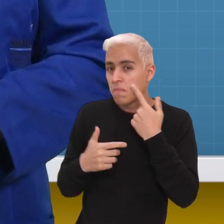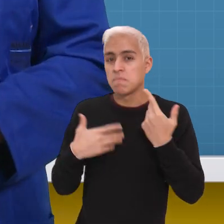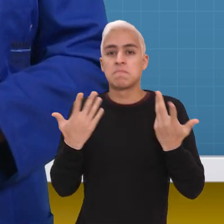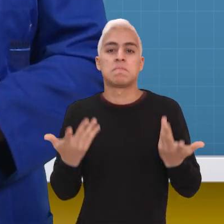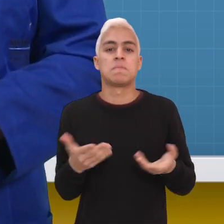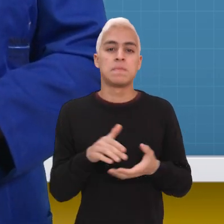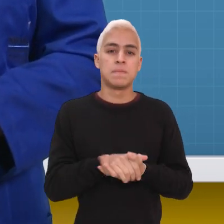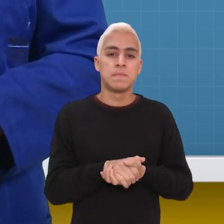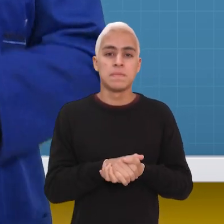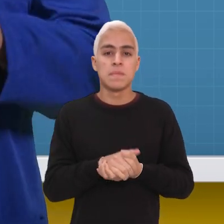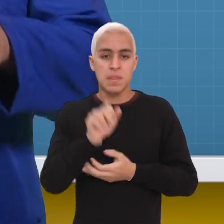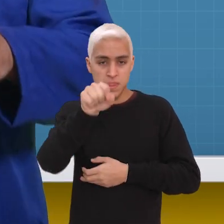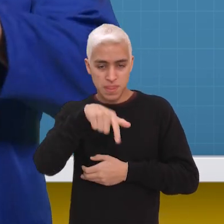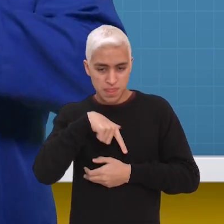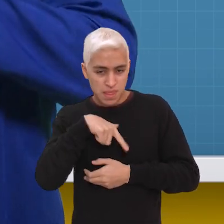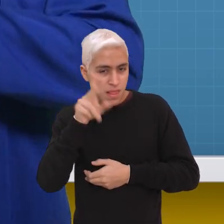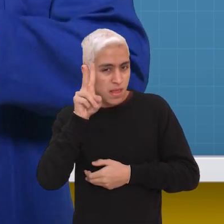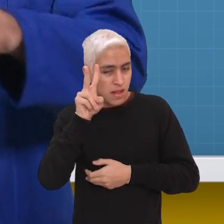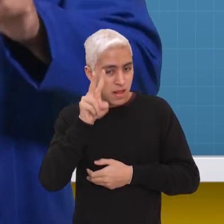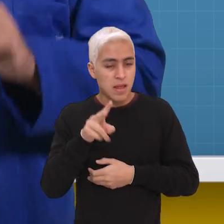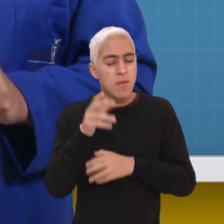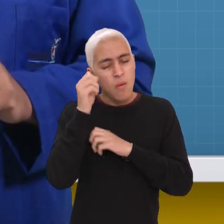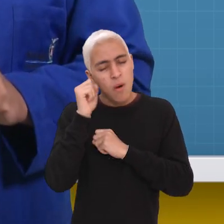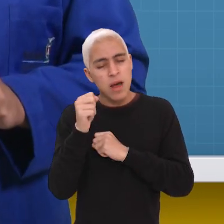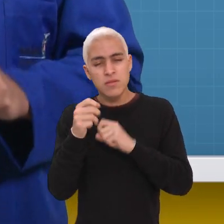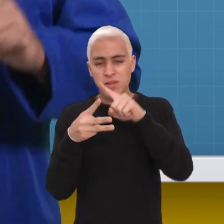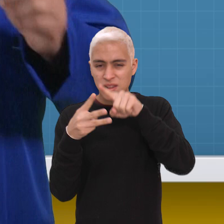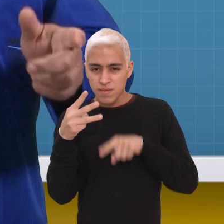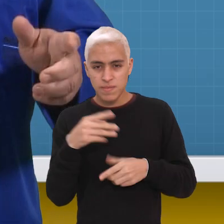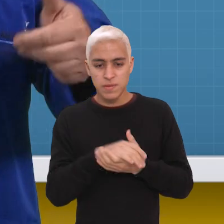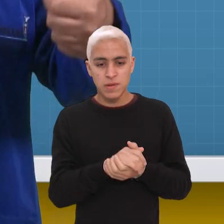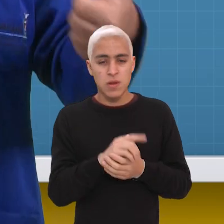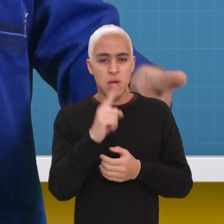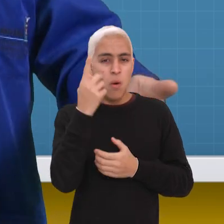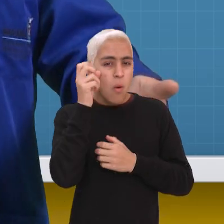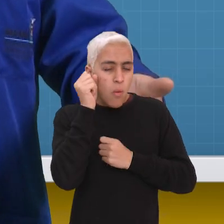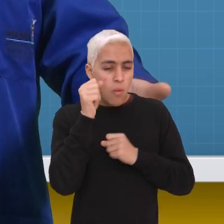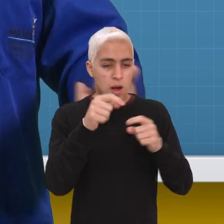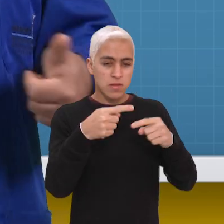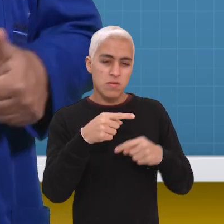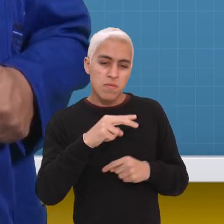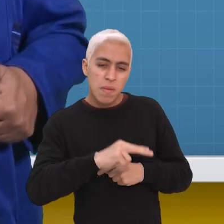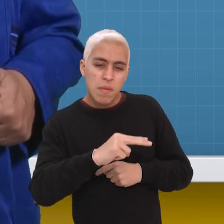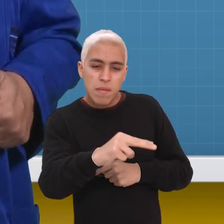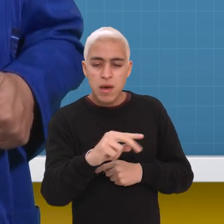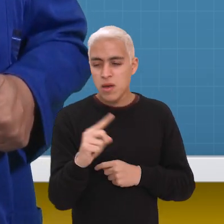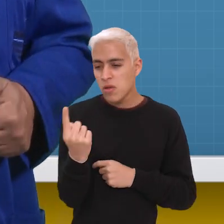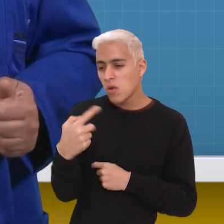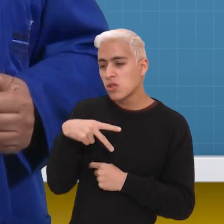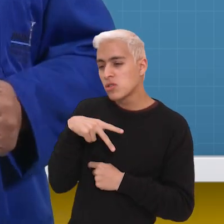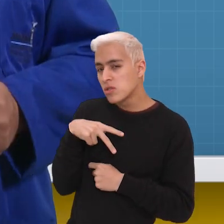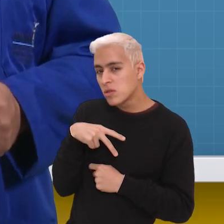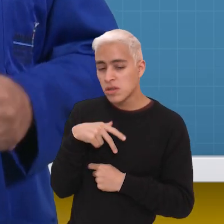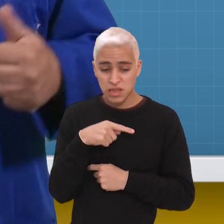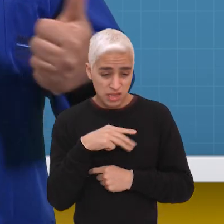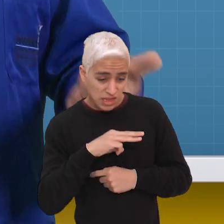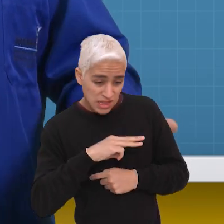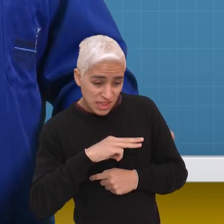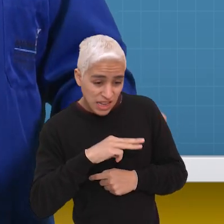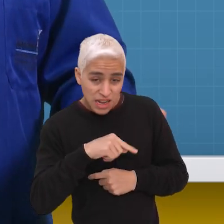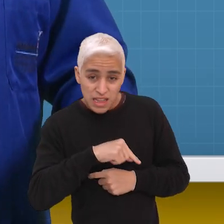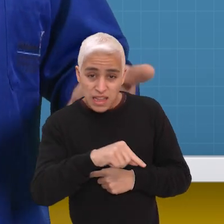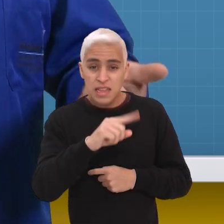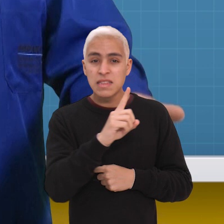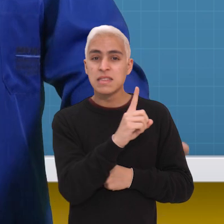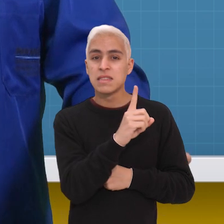alguma? Sim. Lembra do quarto triplo? Então, 1/4 triplo e 1/4 individual. Quarto